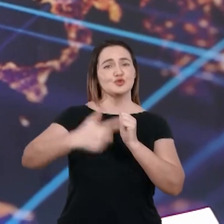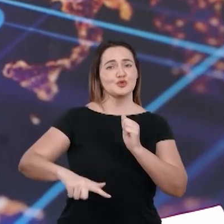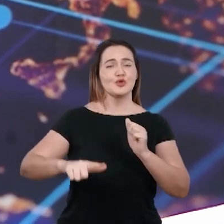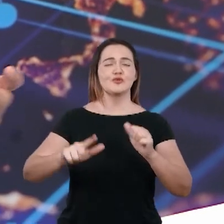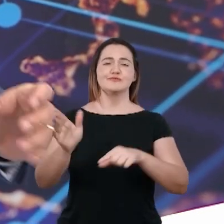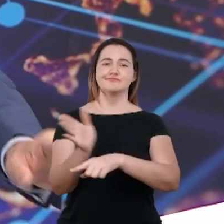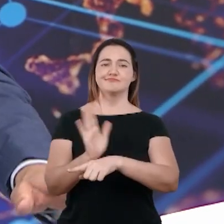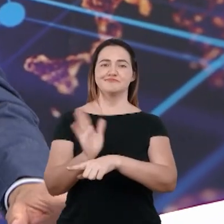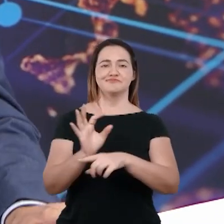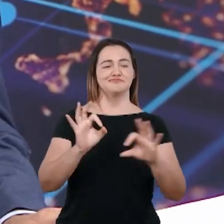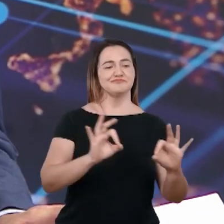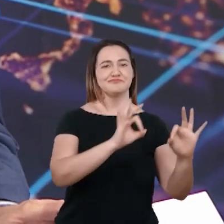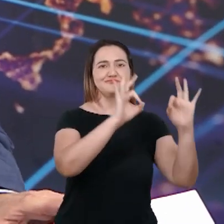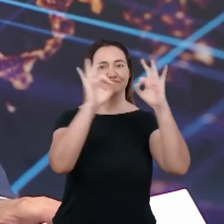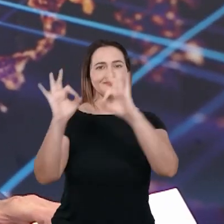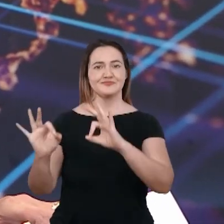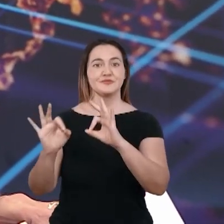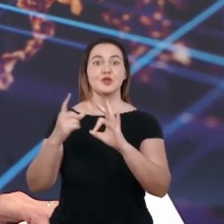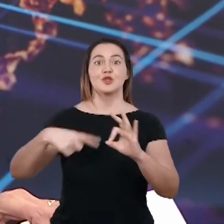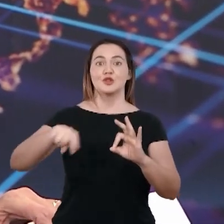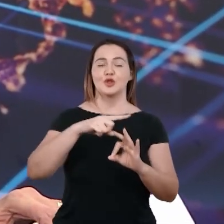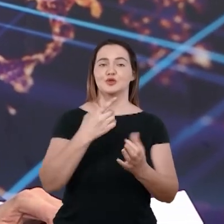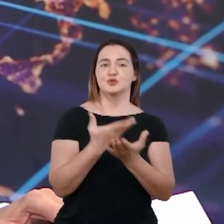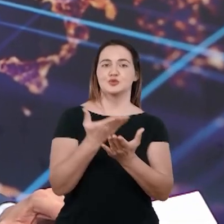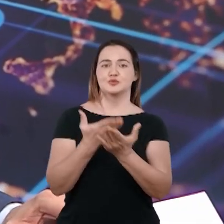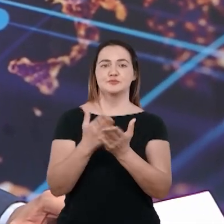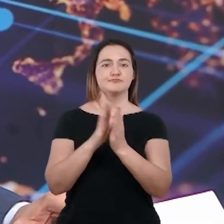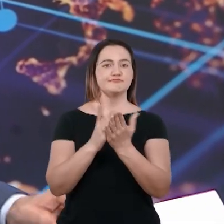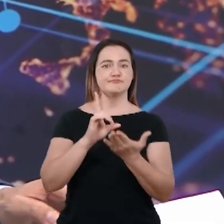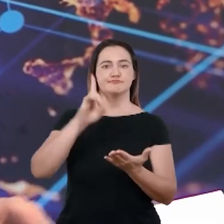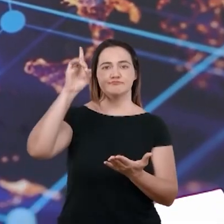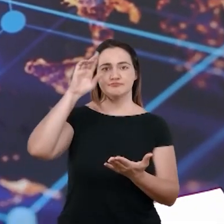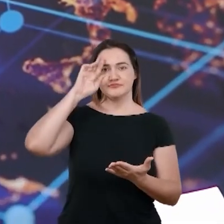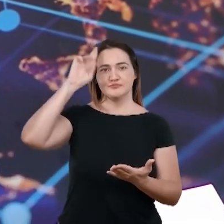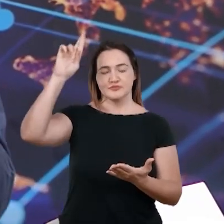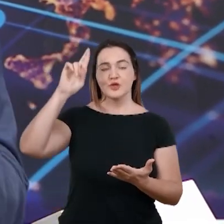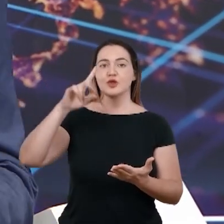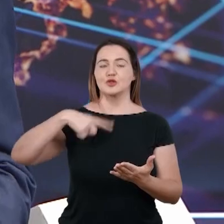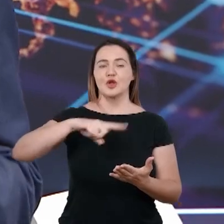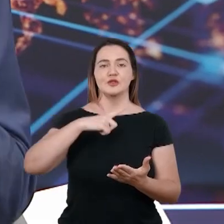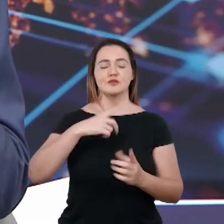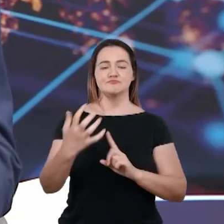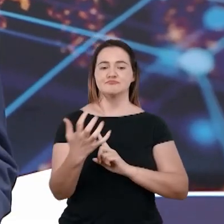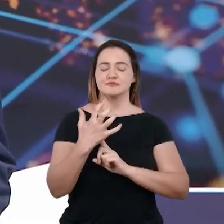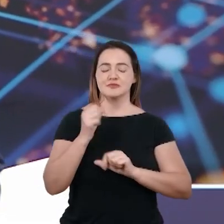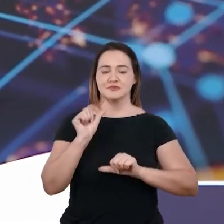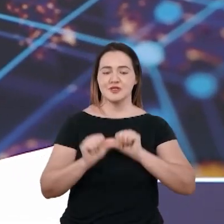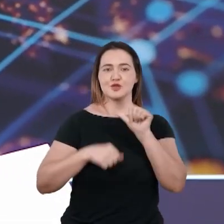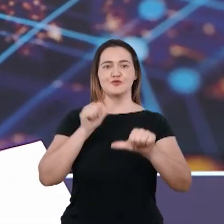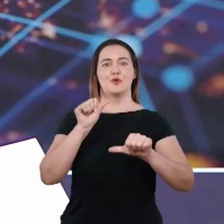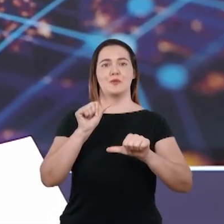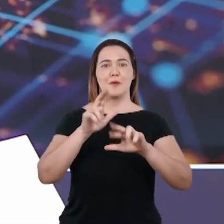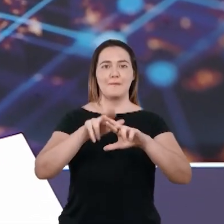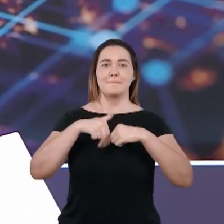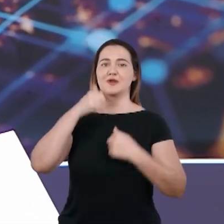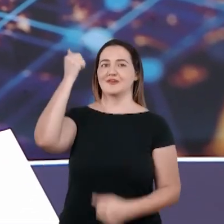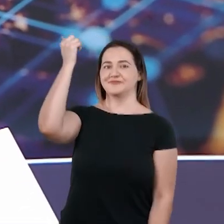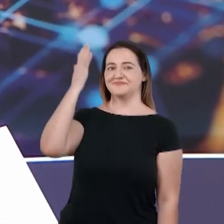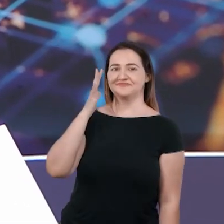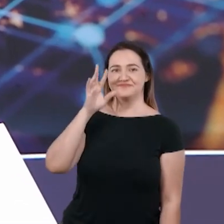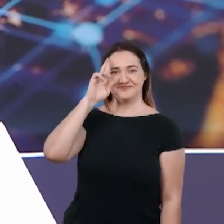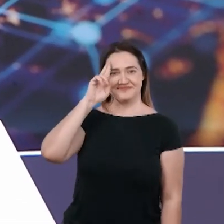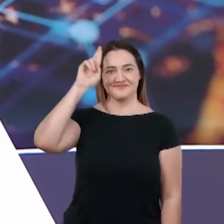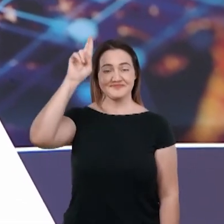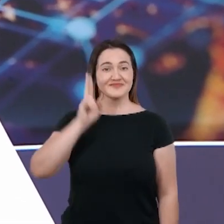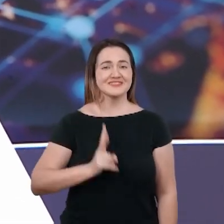aqui mais uma vez no nosso estúdio, onde vamos abrir a palavra do Senhor, onde vamos ser impactados, transformados pela graça